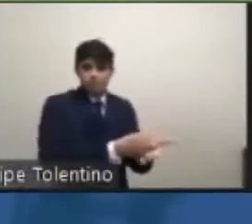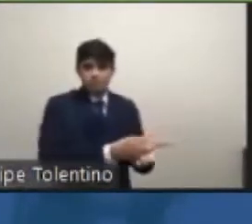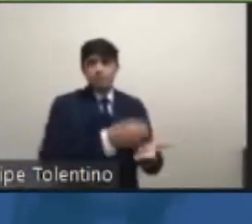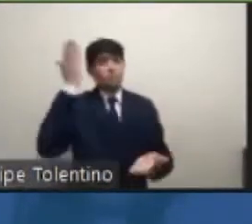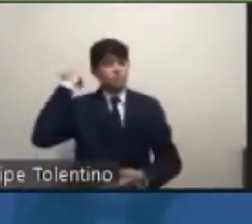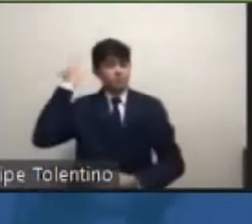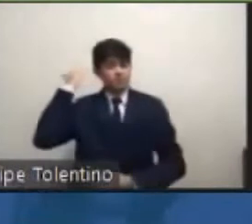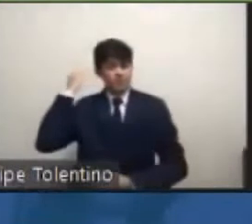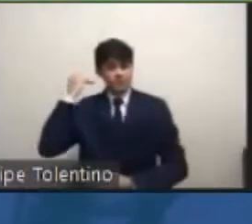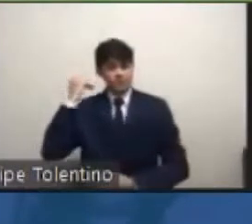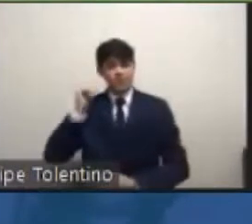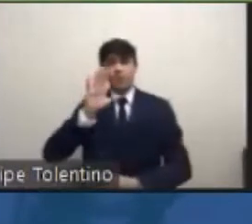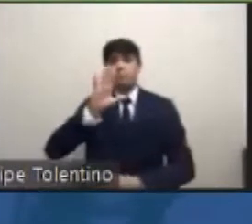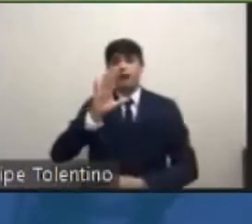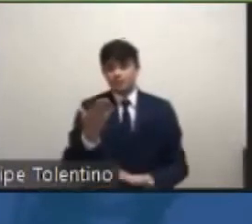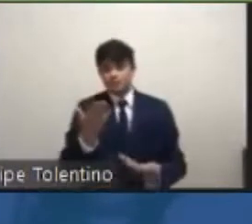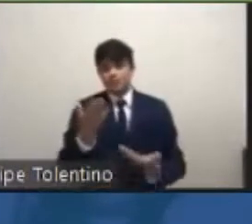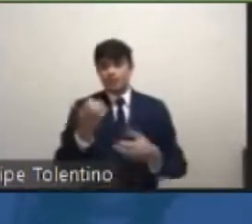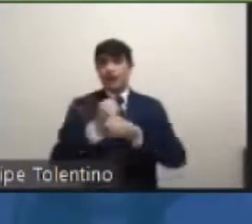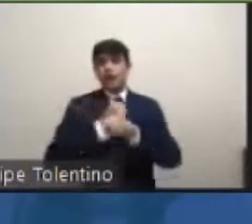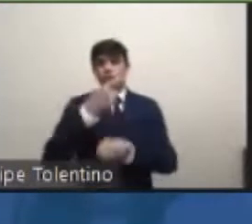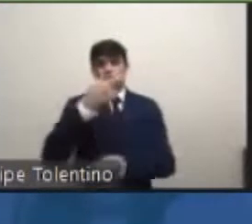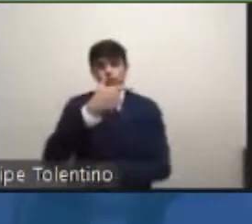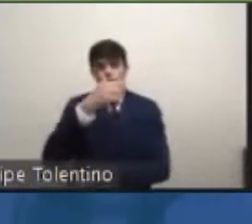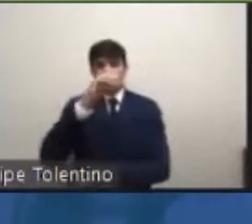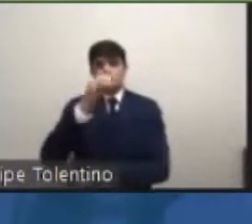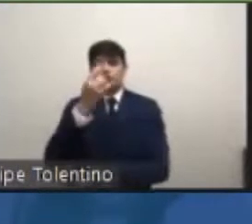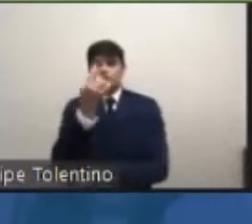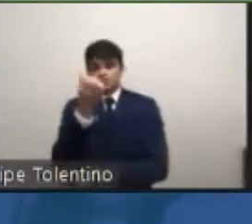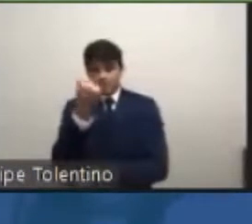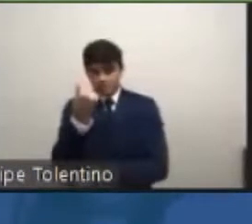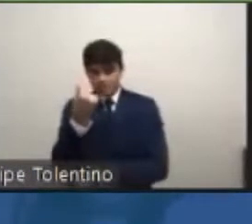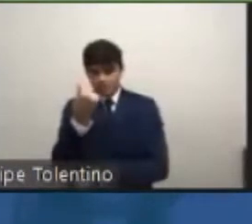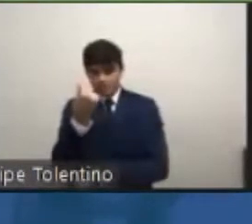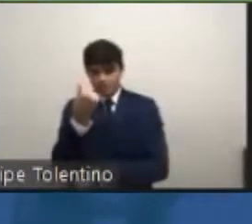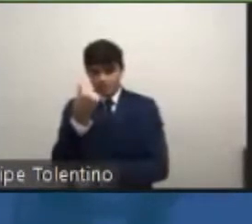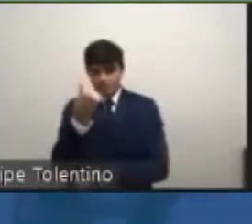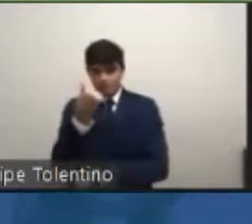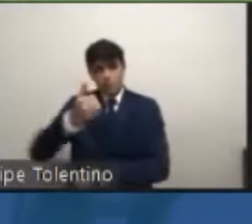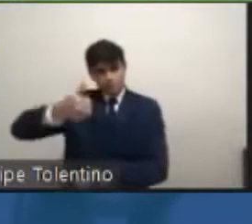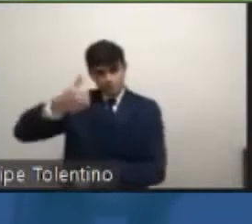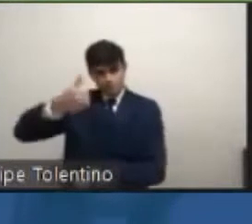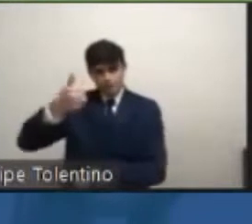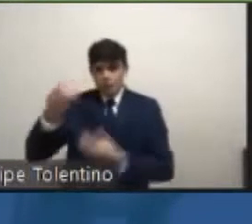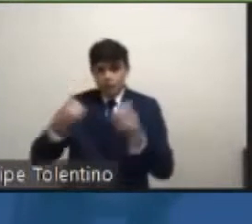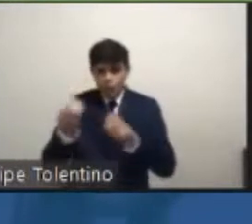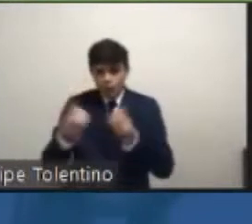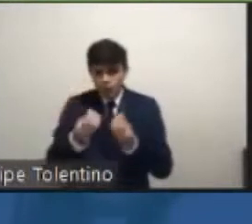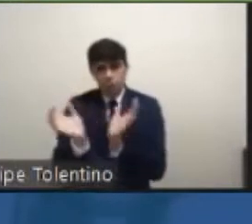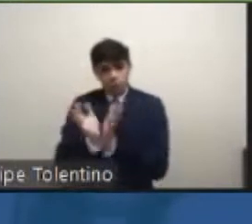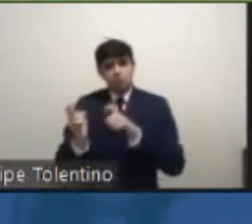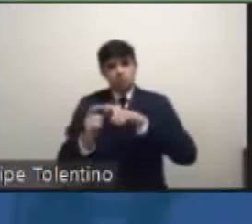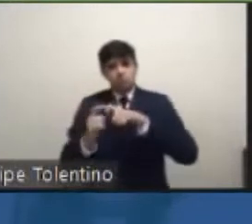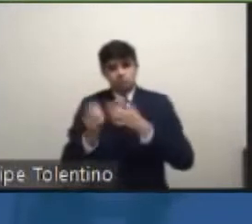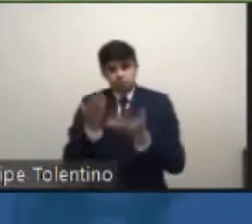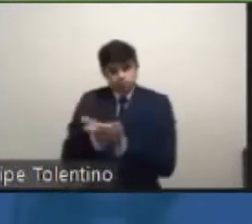2016, que fala a respeito da importância do médico estudar e se familiarizar com alternativas terapêuticas à